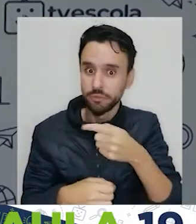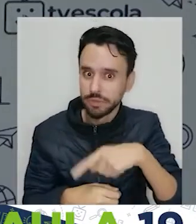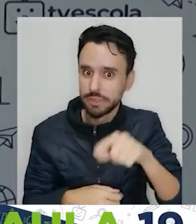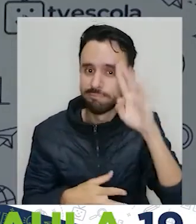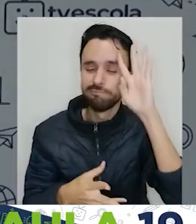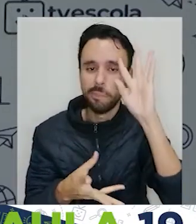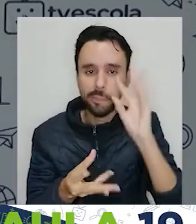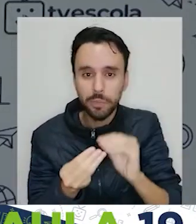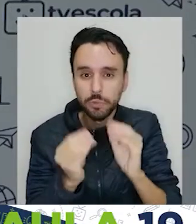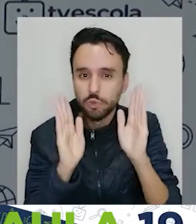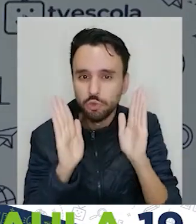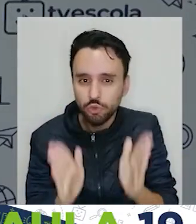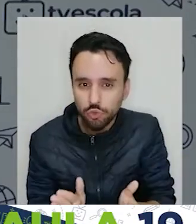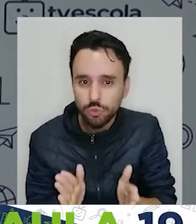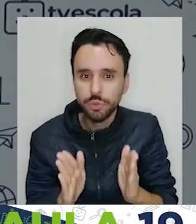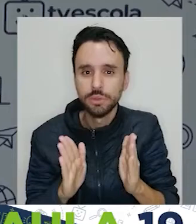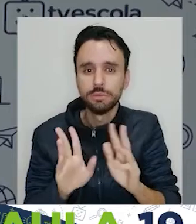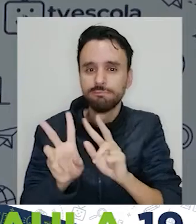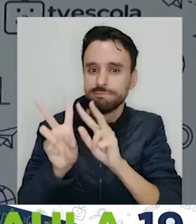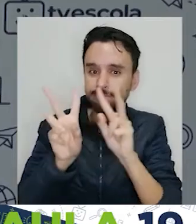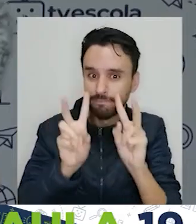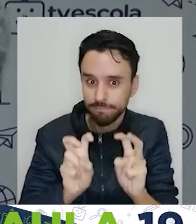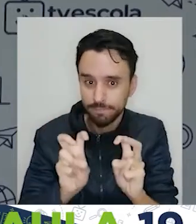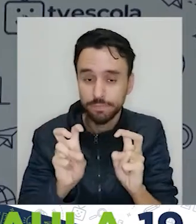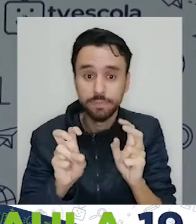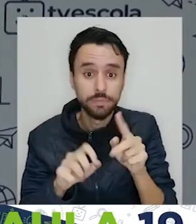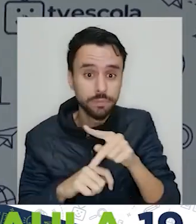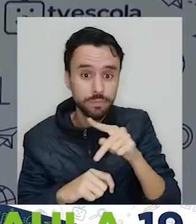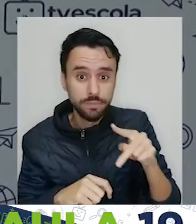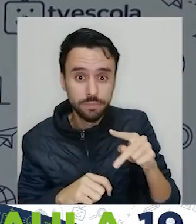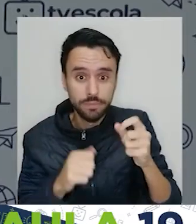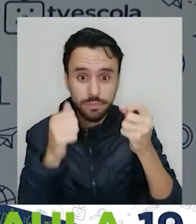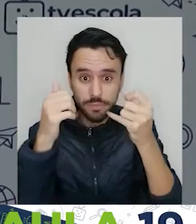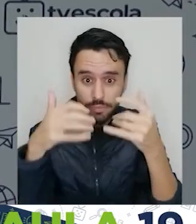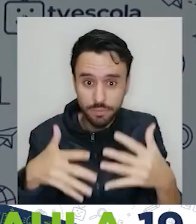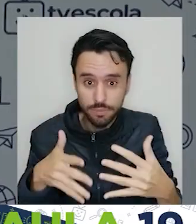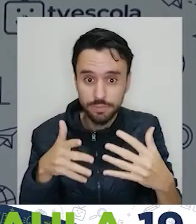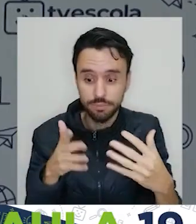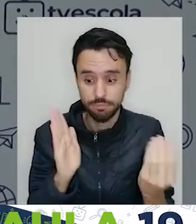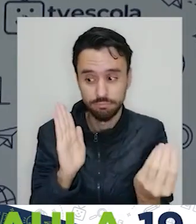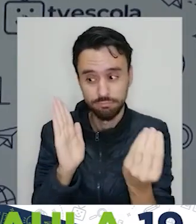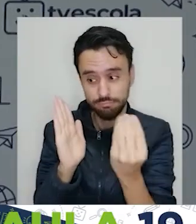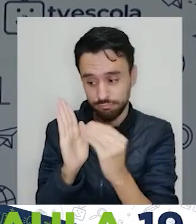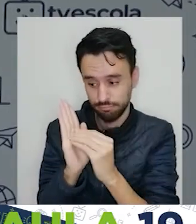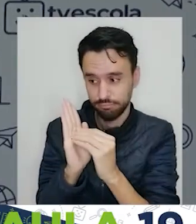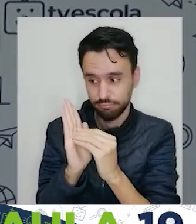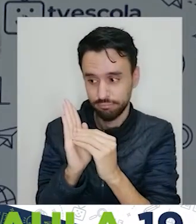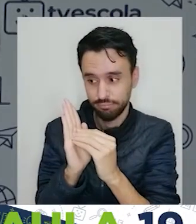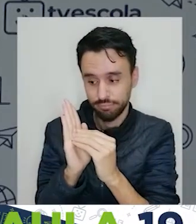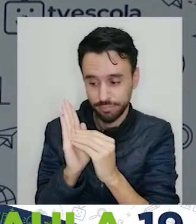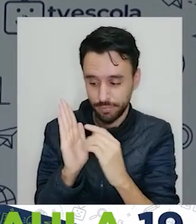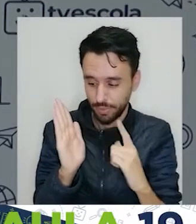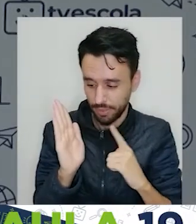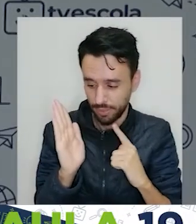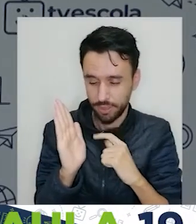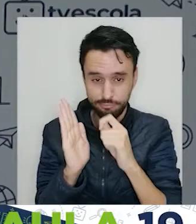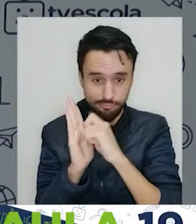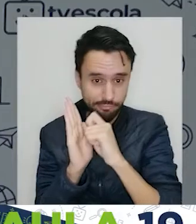já entenderam, a gente já conversou sobre isso, a professora Márcia vai deixar um registro para vocês aí.